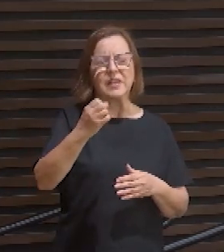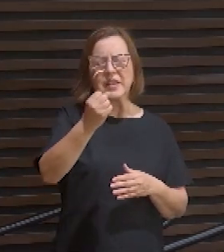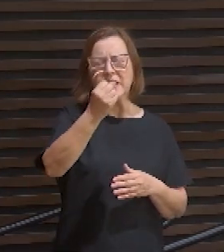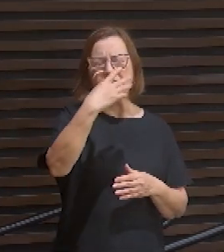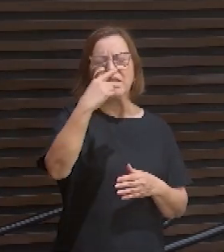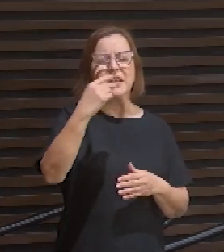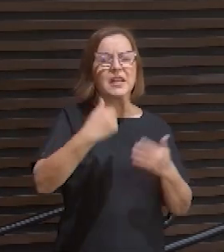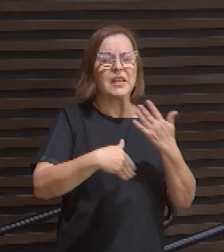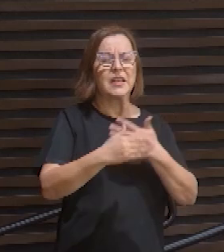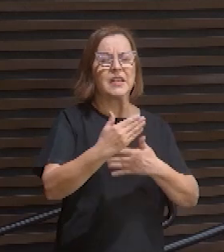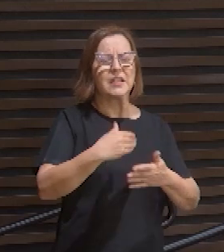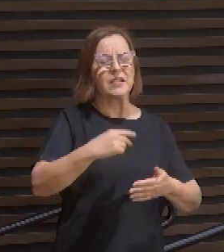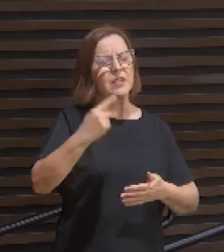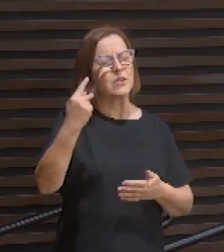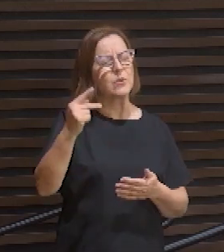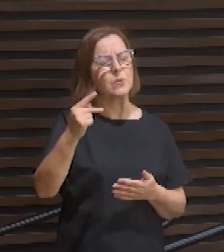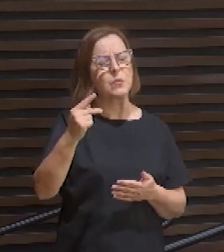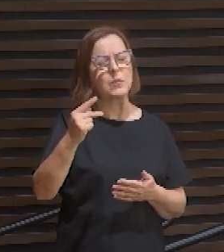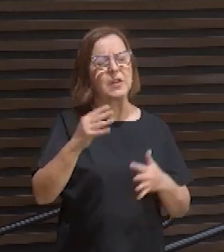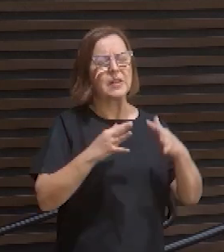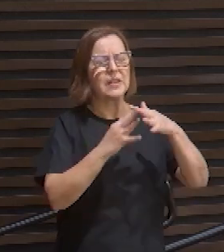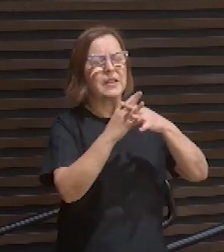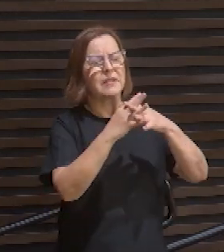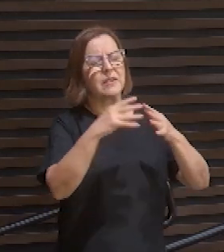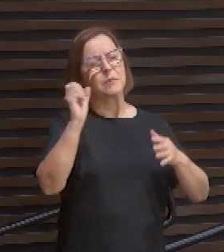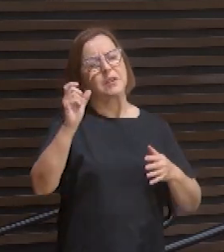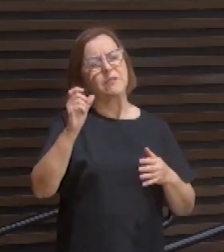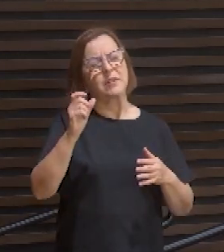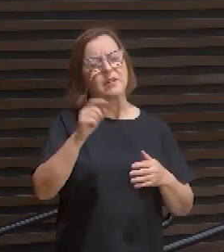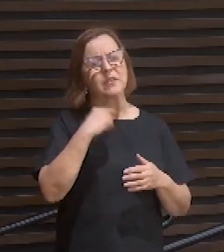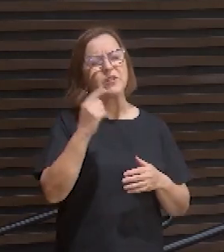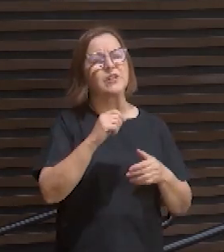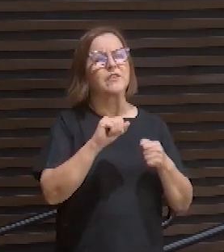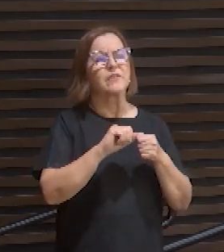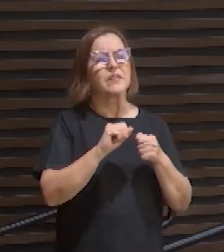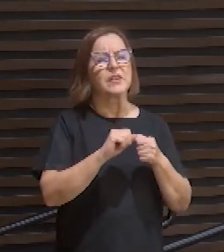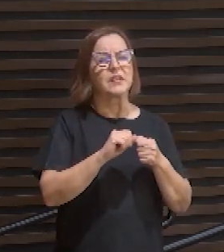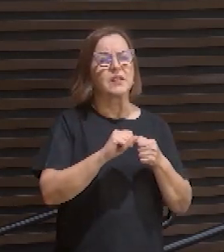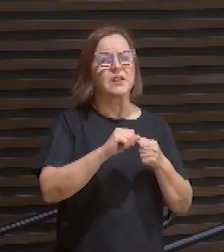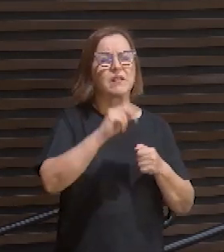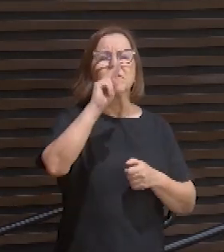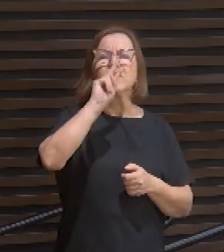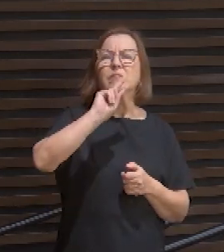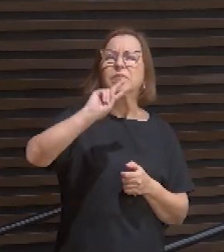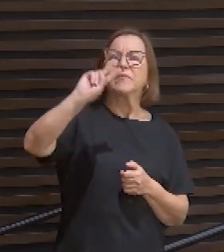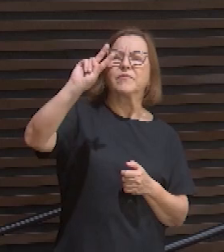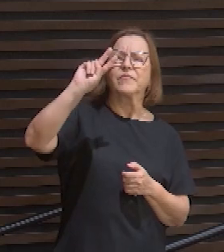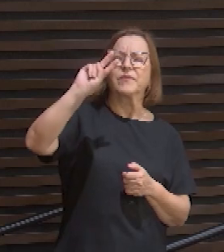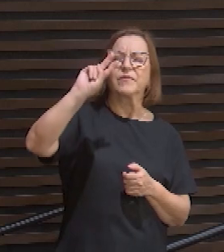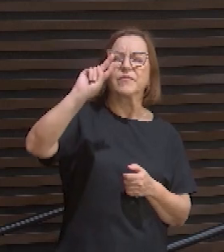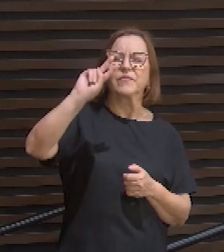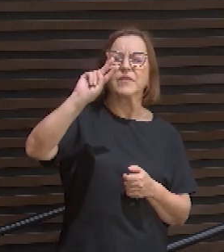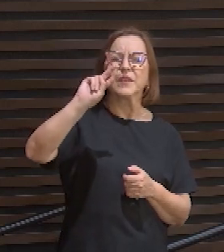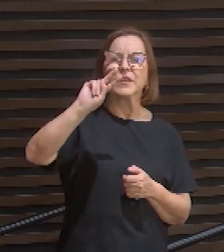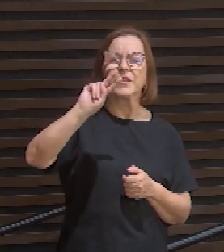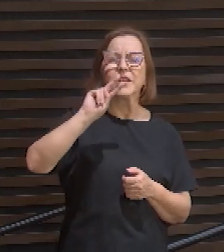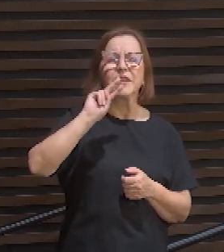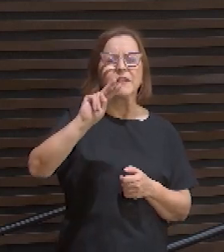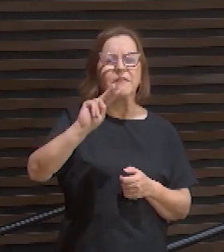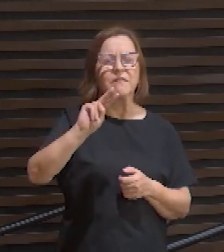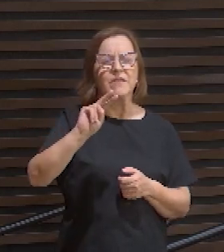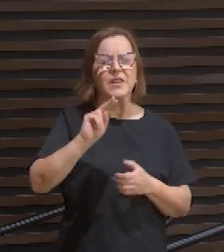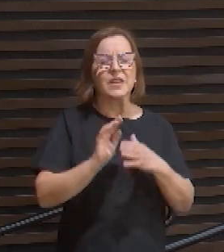palavra. Faze-nos, ó Pai, olhar para o alto. Faze-nos, Senhor, enxergar mais adiante,